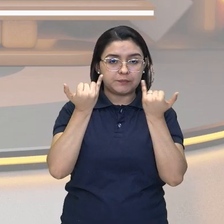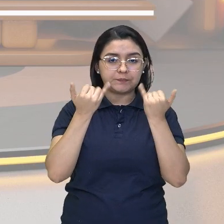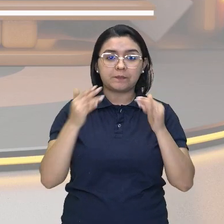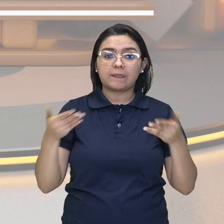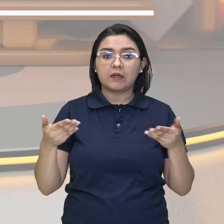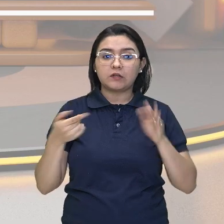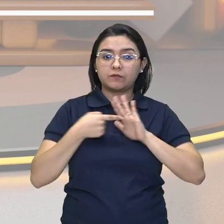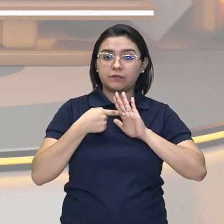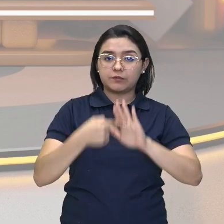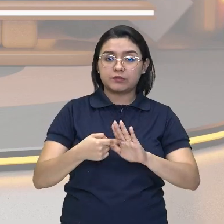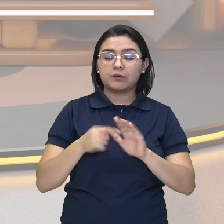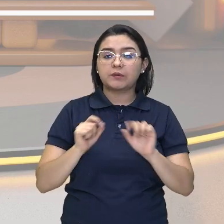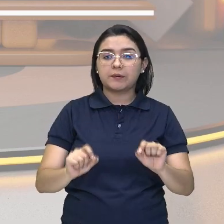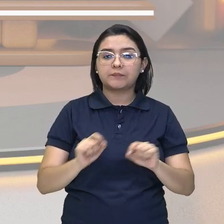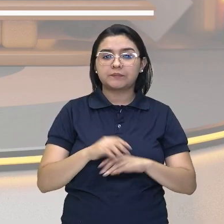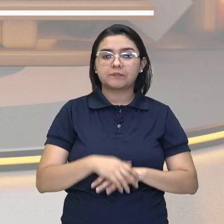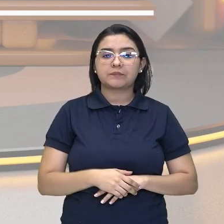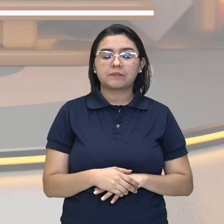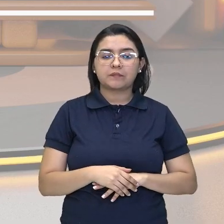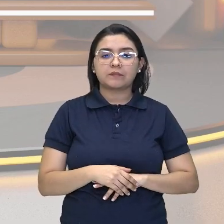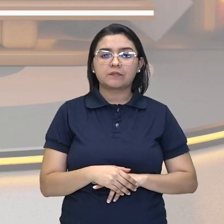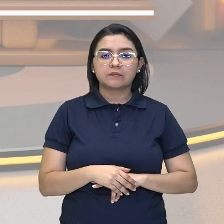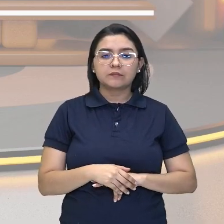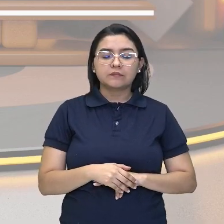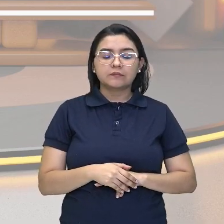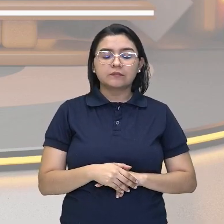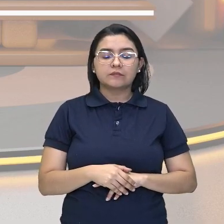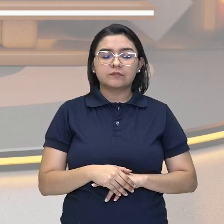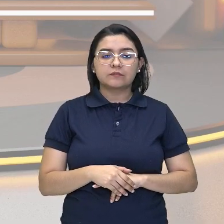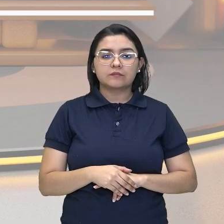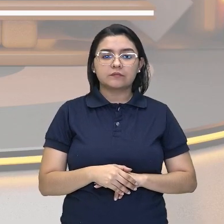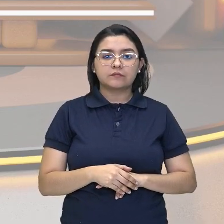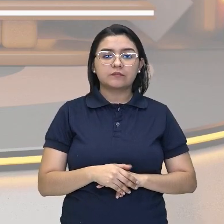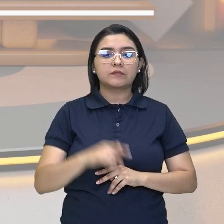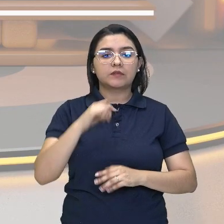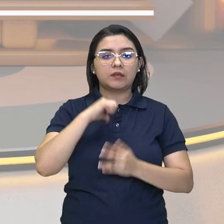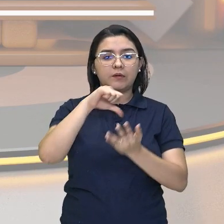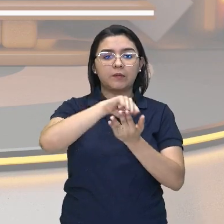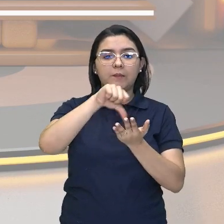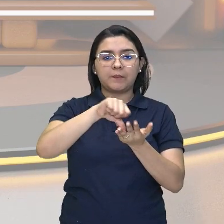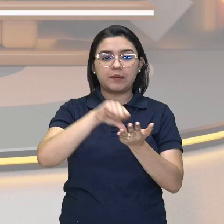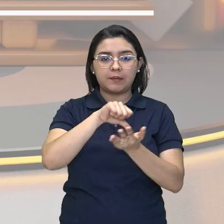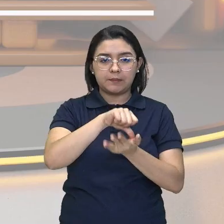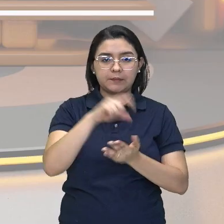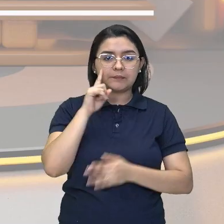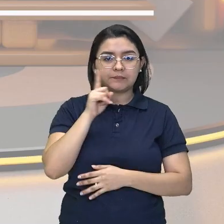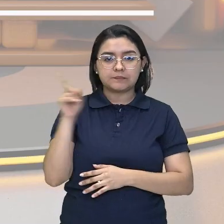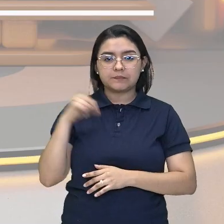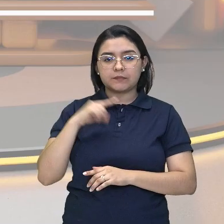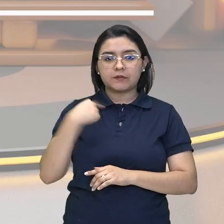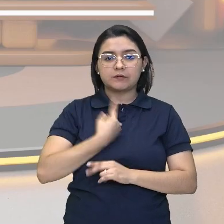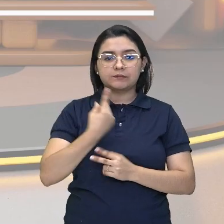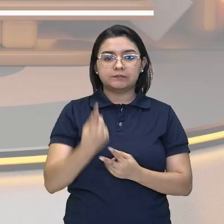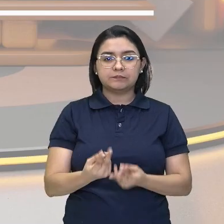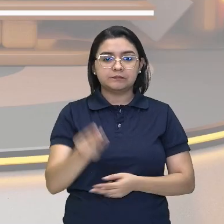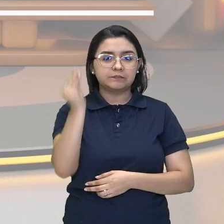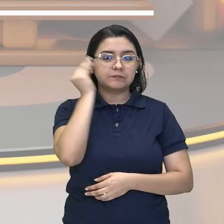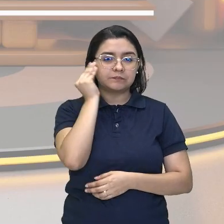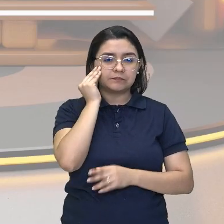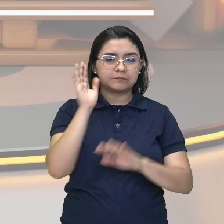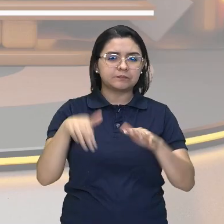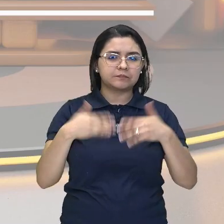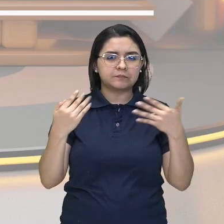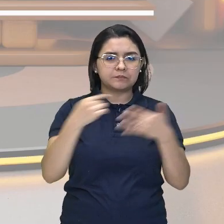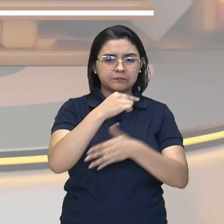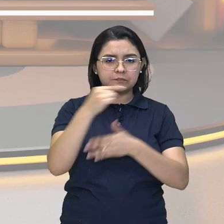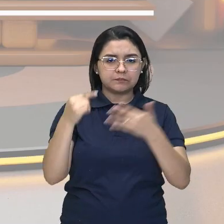para vocês, olha, dentro do bioma amazônico, nós temos aí um mapa para a gente observar quais são,